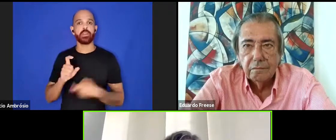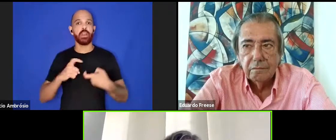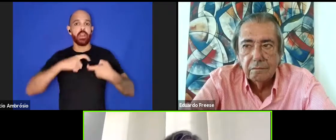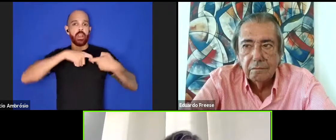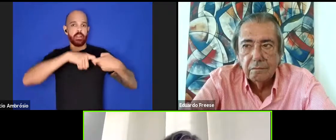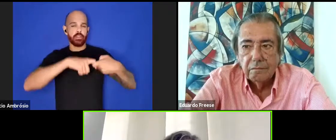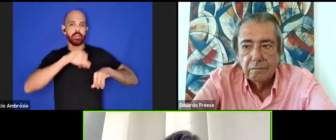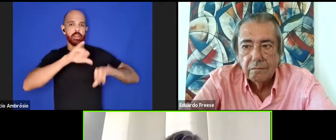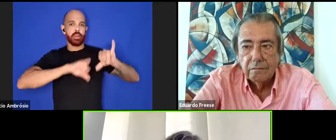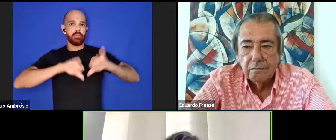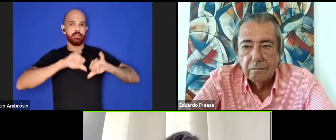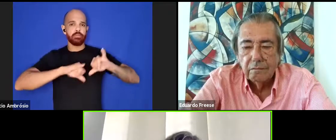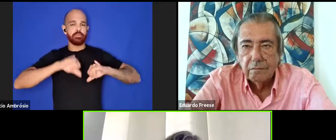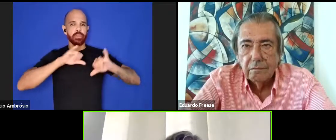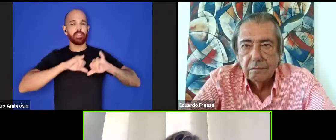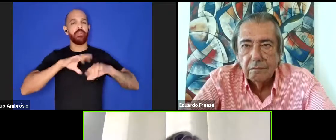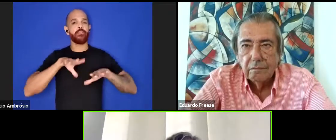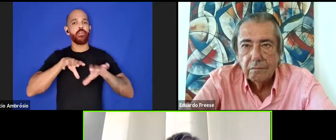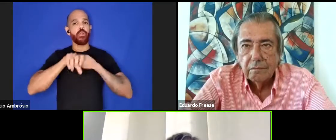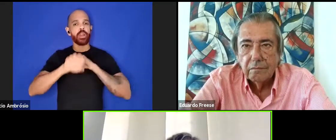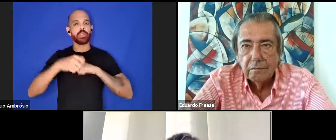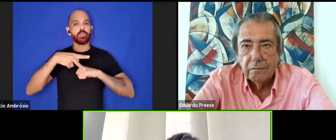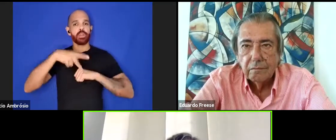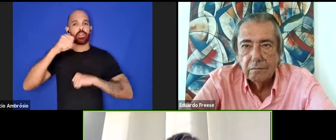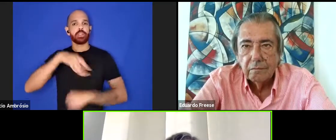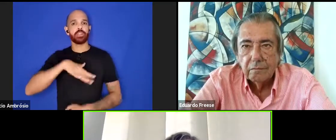laboratório e na nossa formação e pós-graduação na saúde pública.